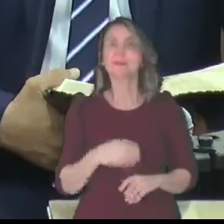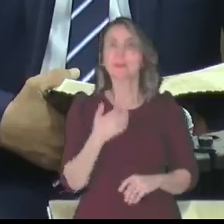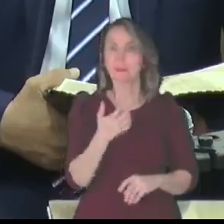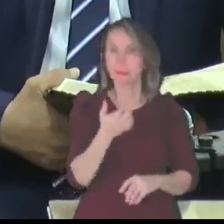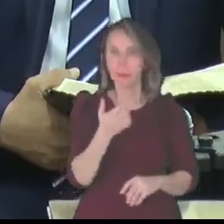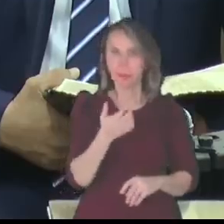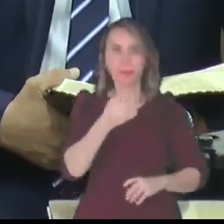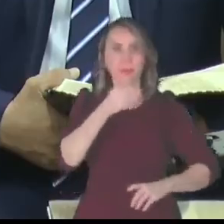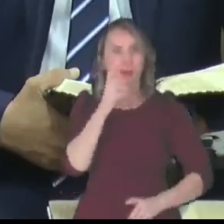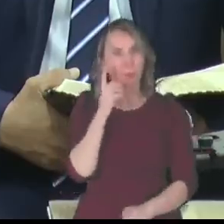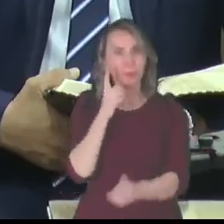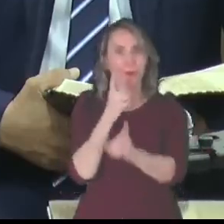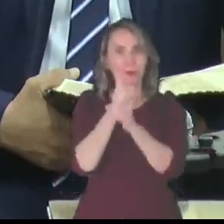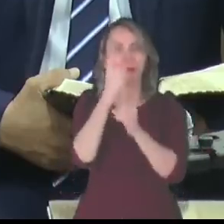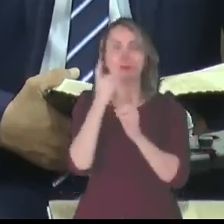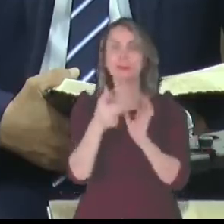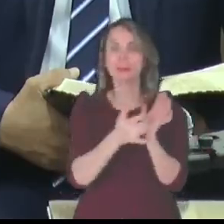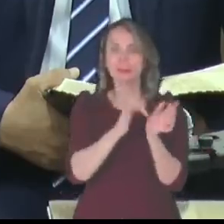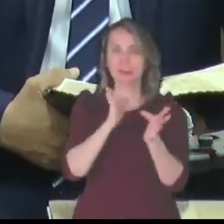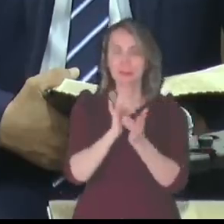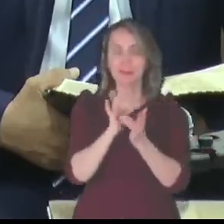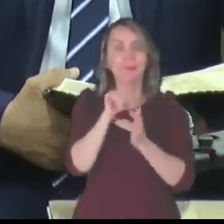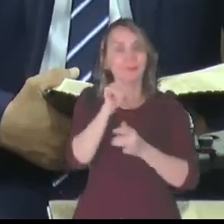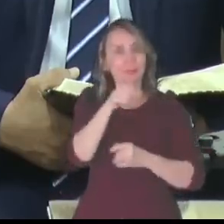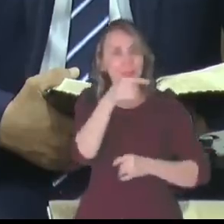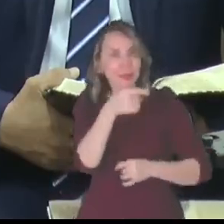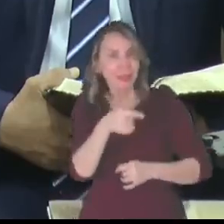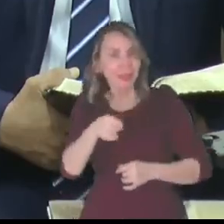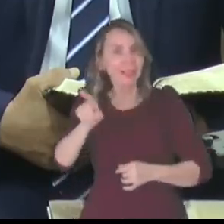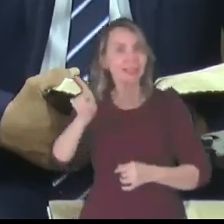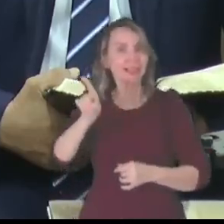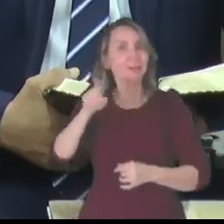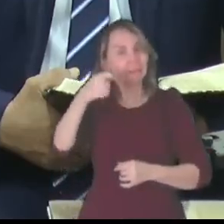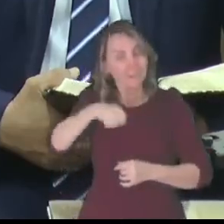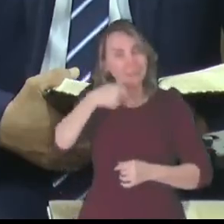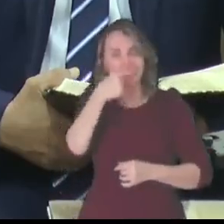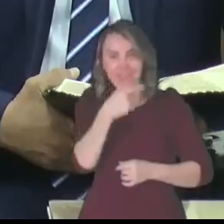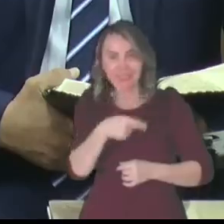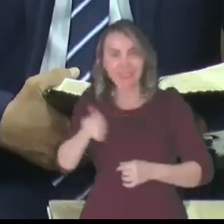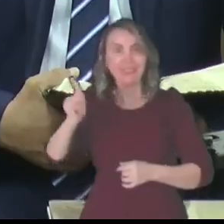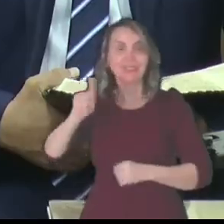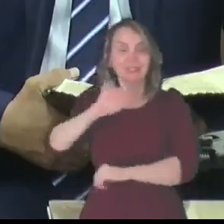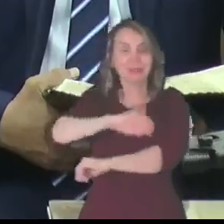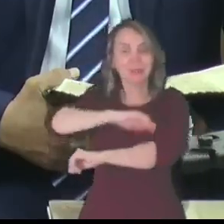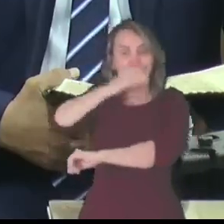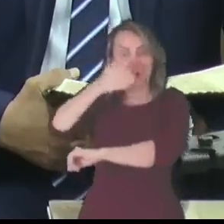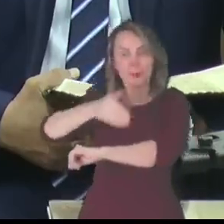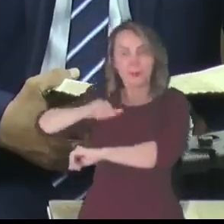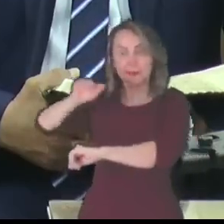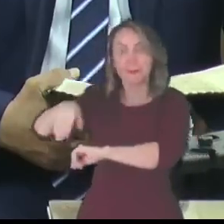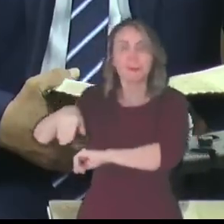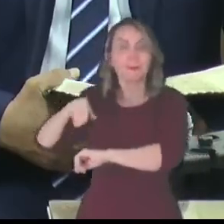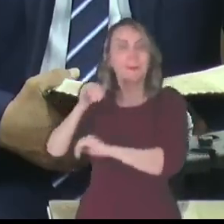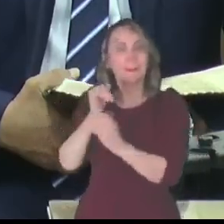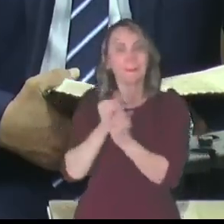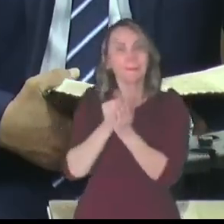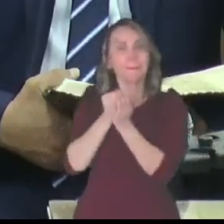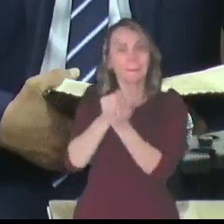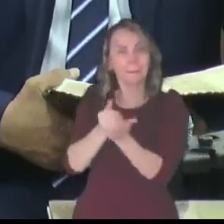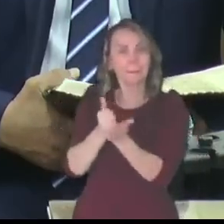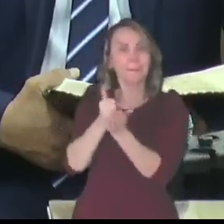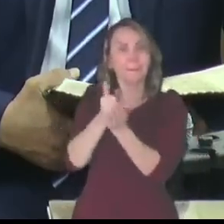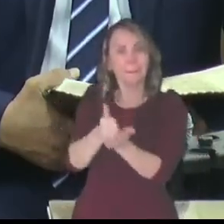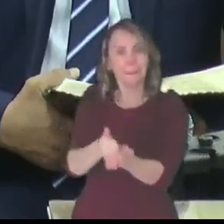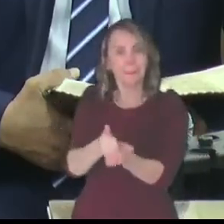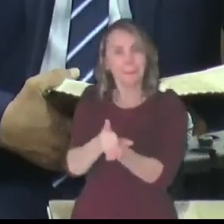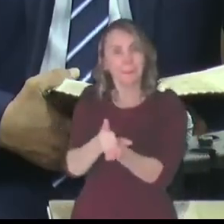de madrugada vá para o monte da mirra e para Colina ou para o Outeiro do